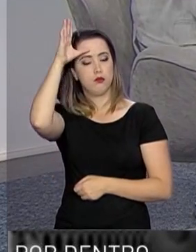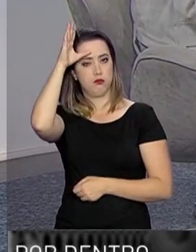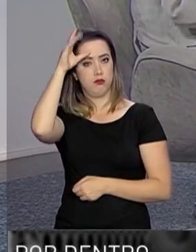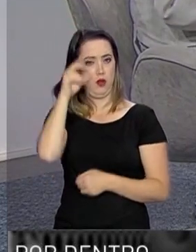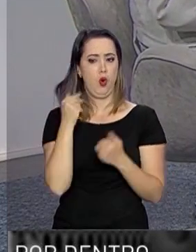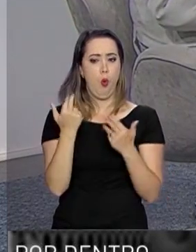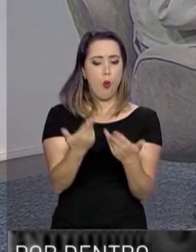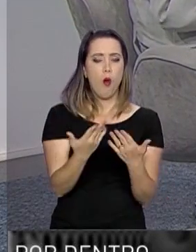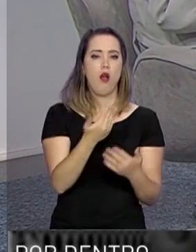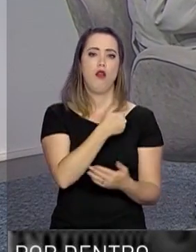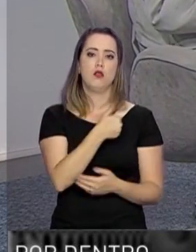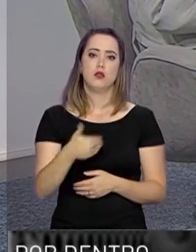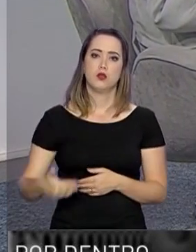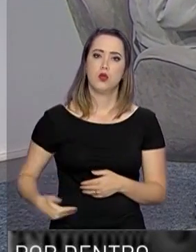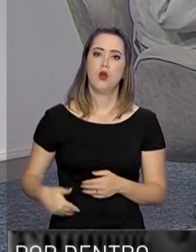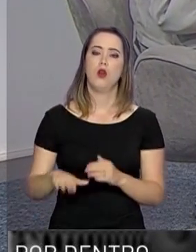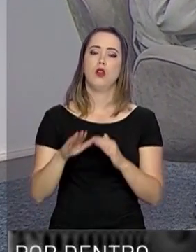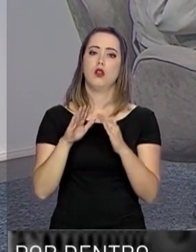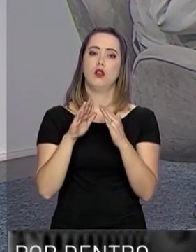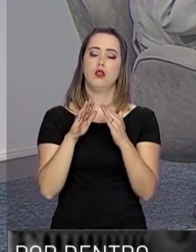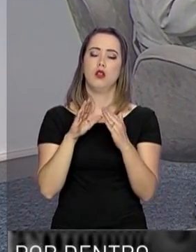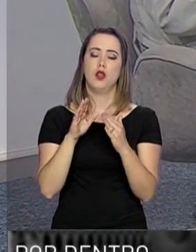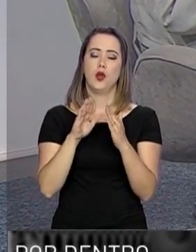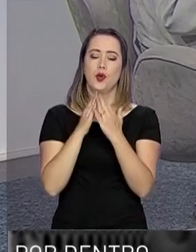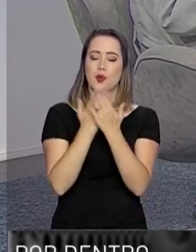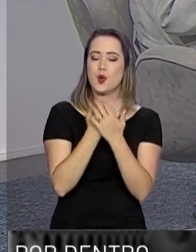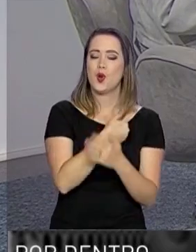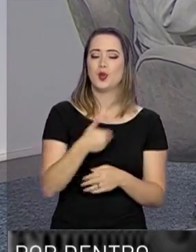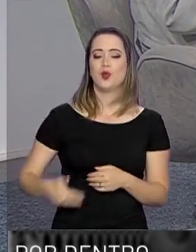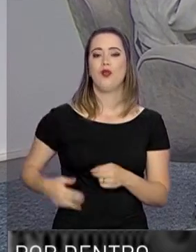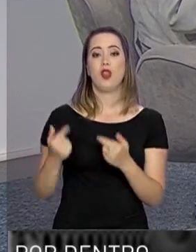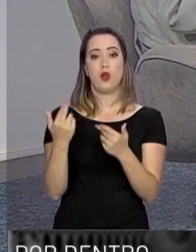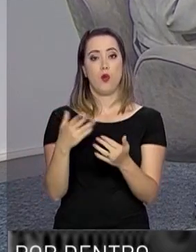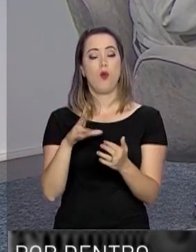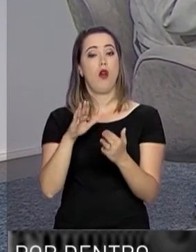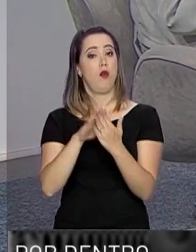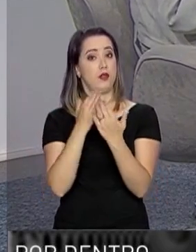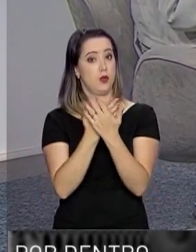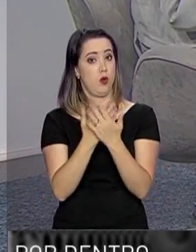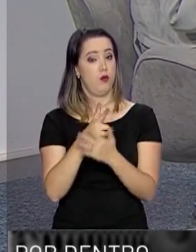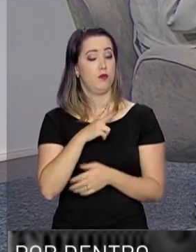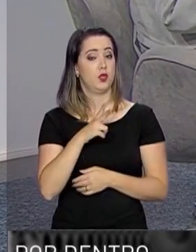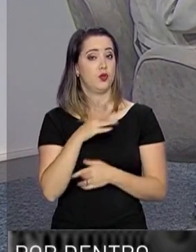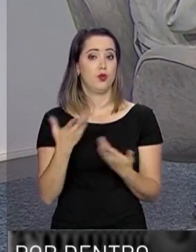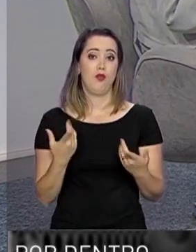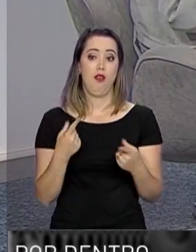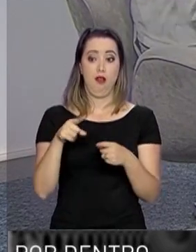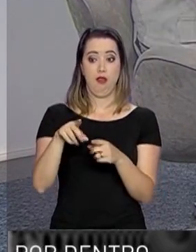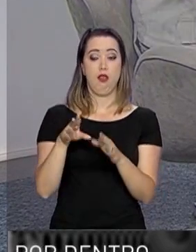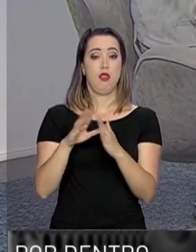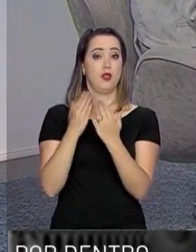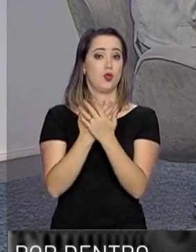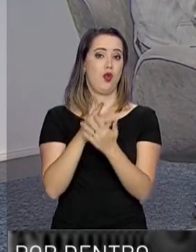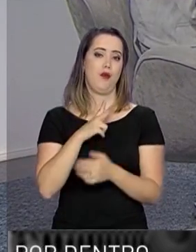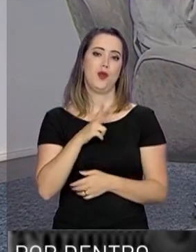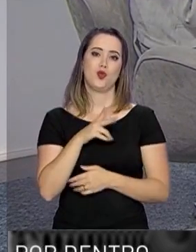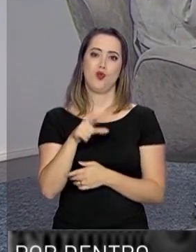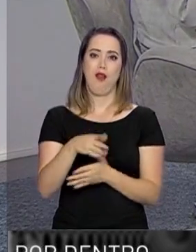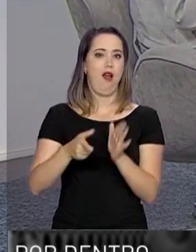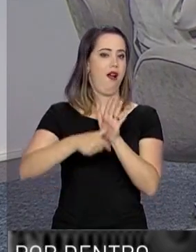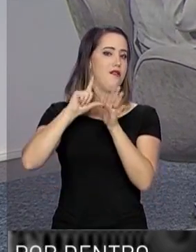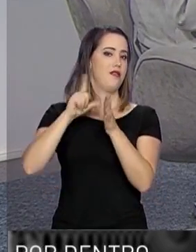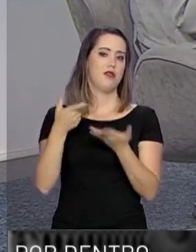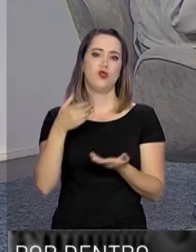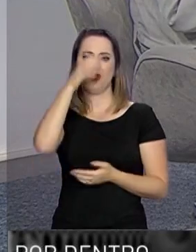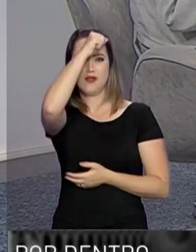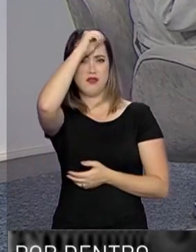têm o mesmo direito que os filhos daqueles que colocam nas escolas privadas, que as crianças são alfabetizadas muito antes. Isso garante para a criança,